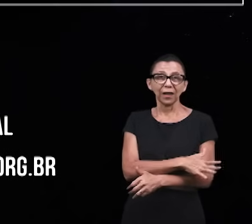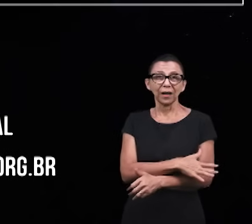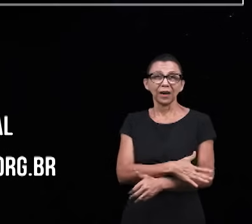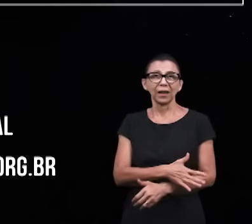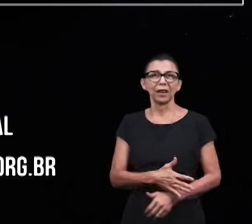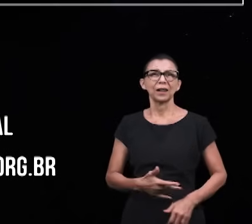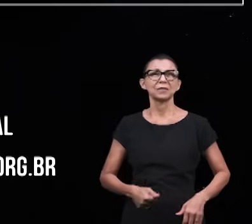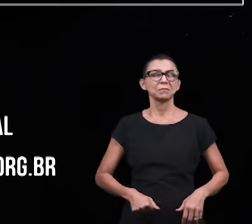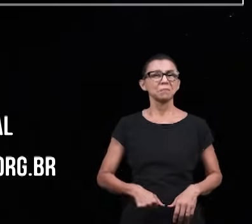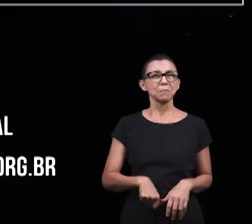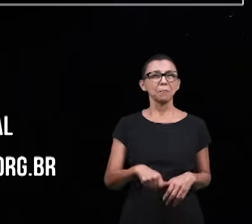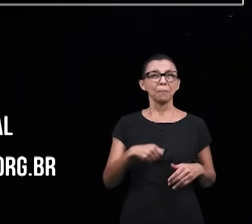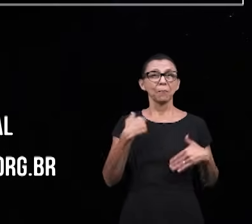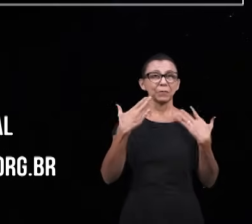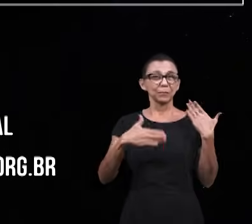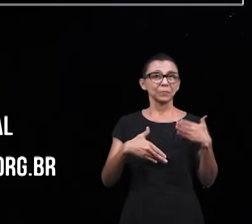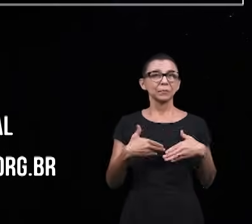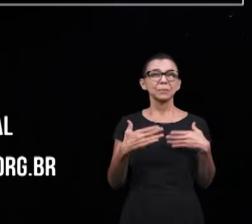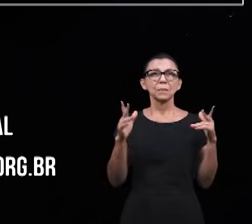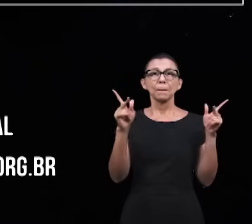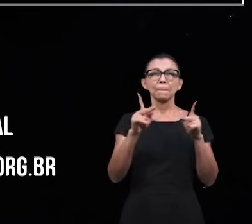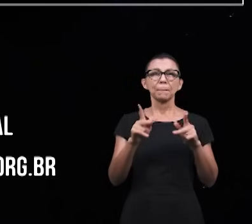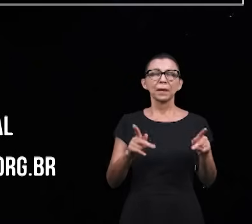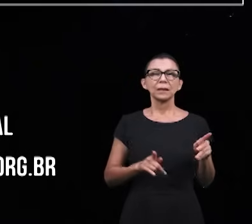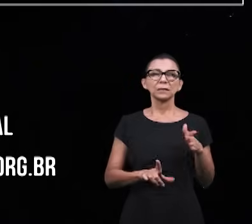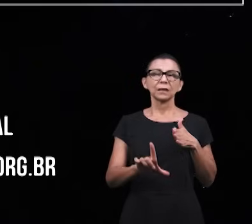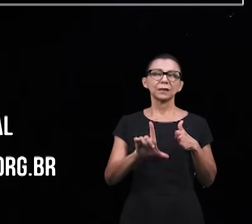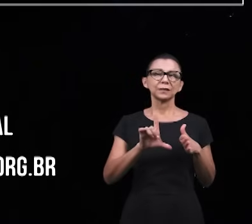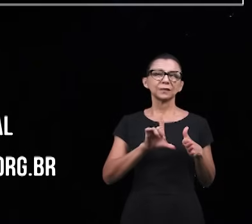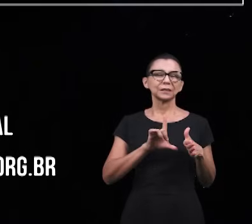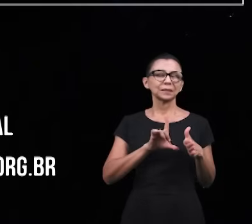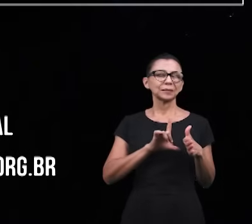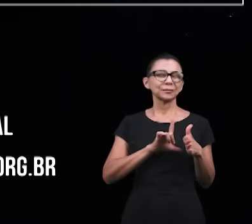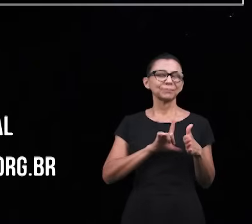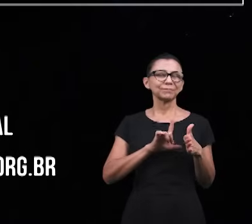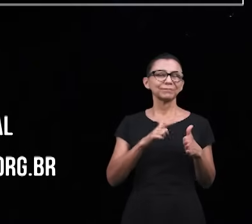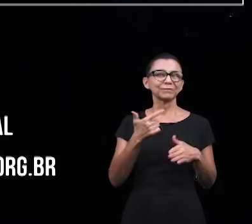paz nem alegria, até que o